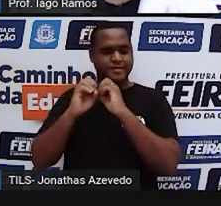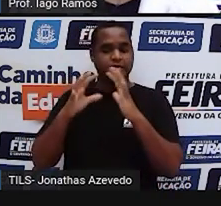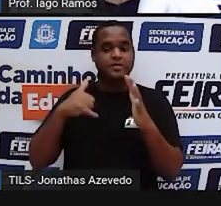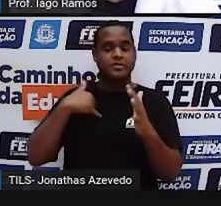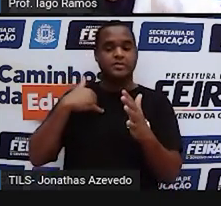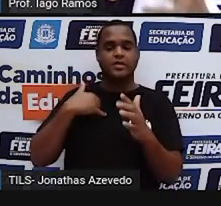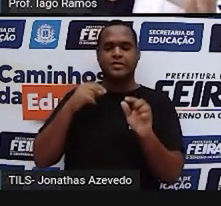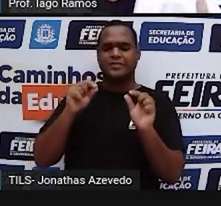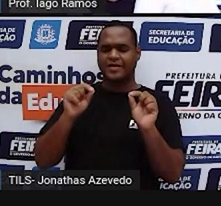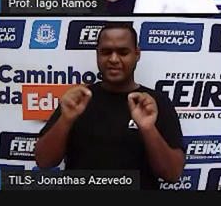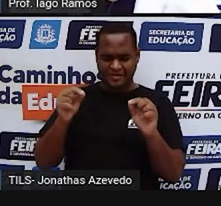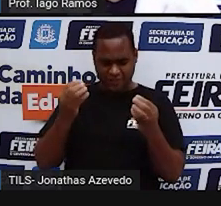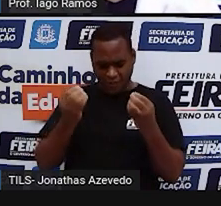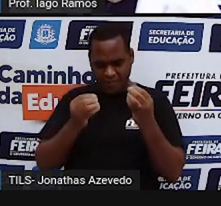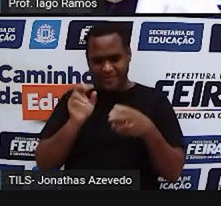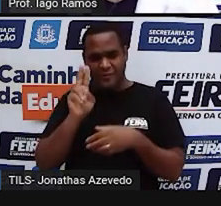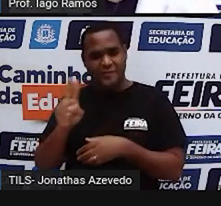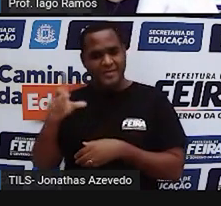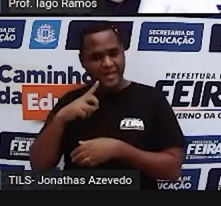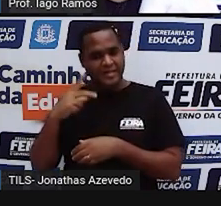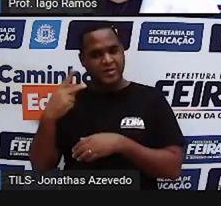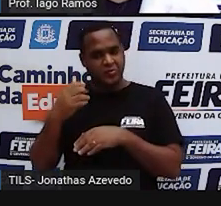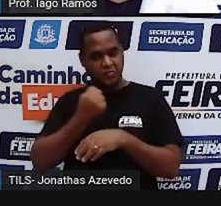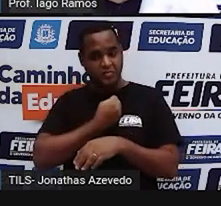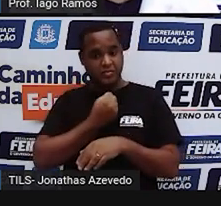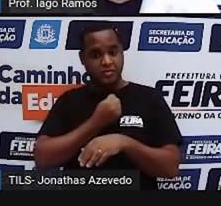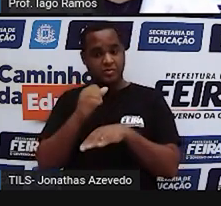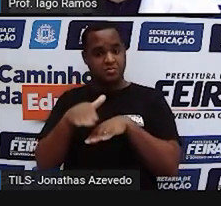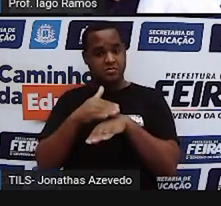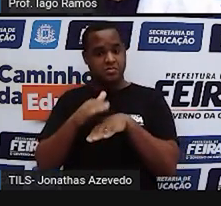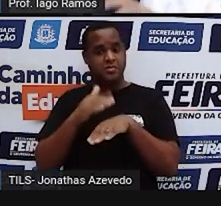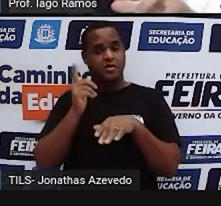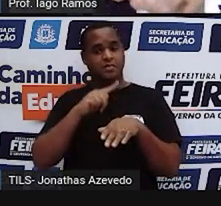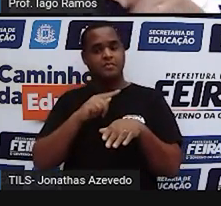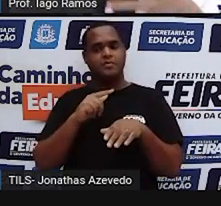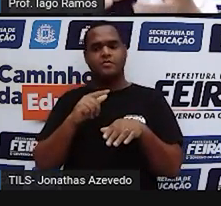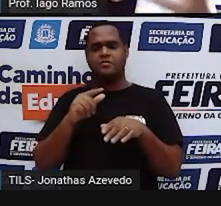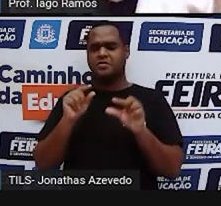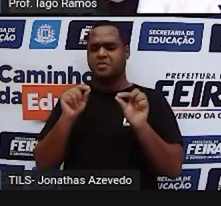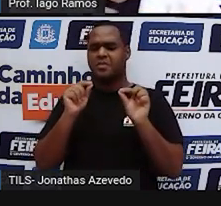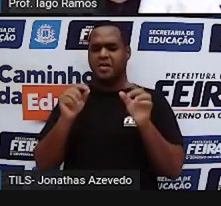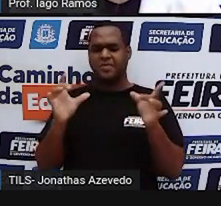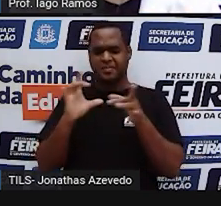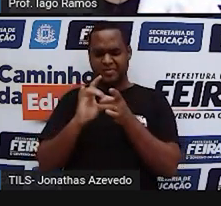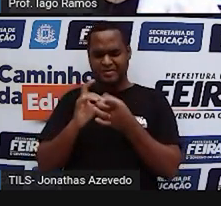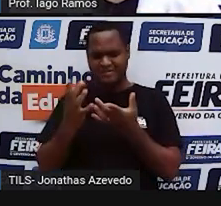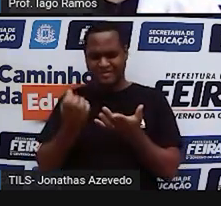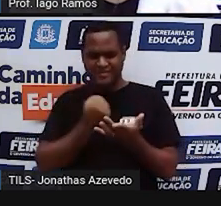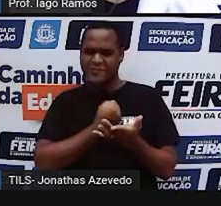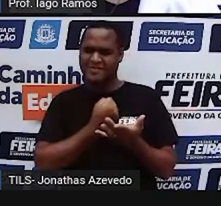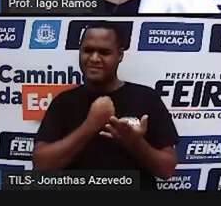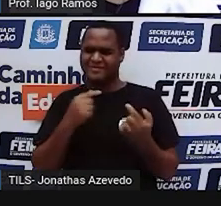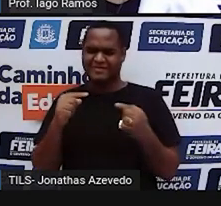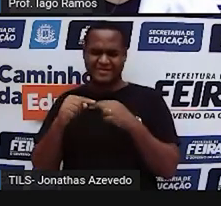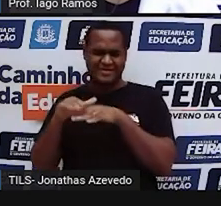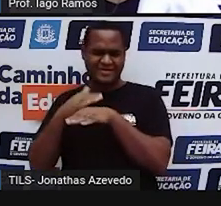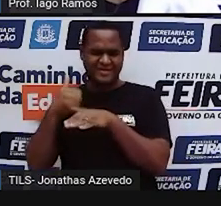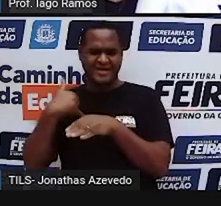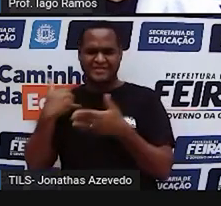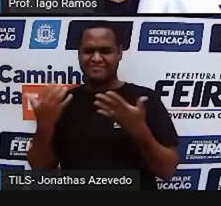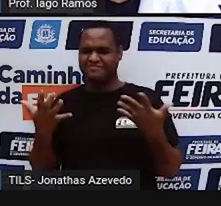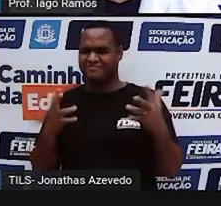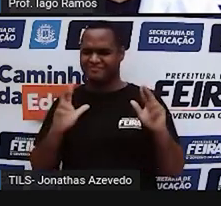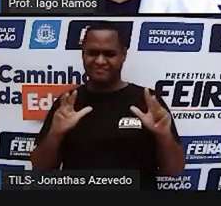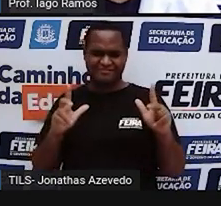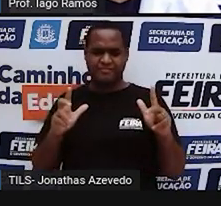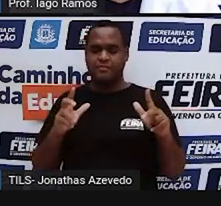idade de alguém usando o número do calçado da pessoa Professor O que que tem a ver o número do calçado da pessoa com a idade